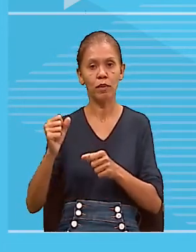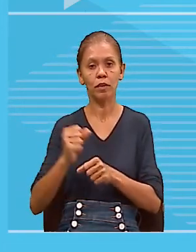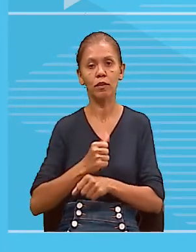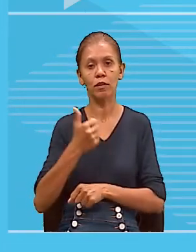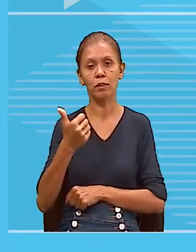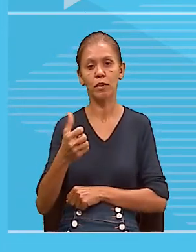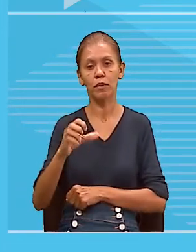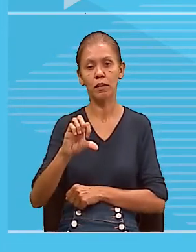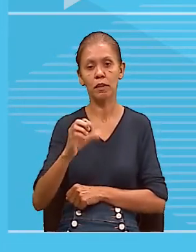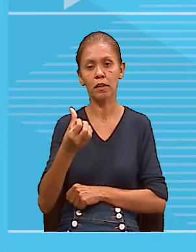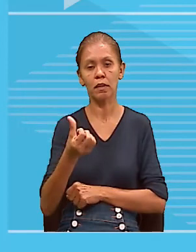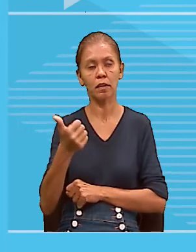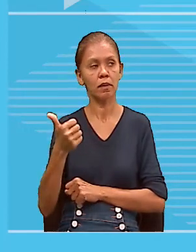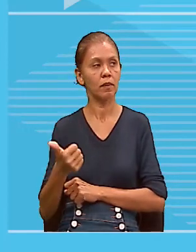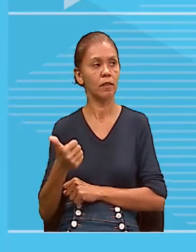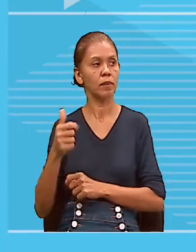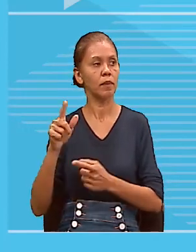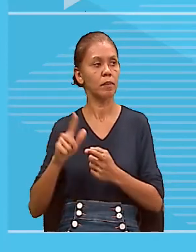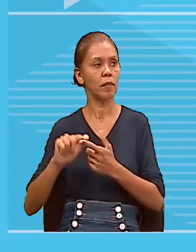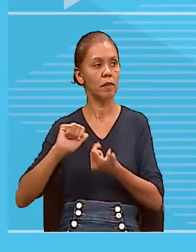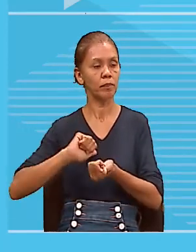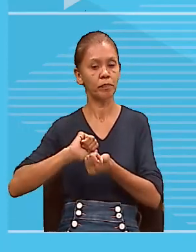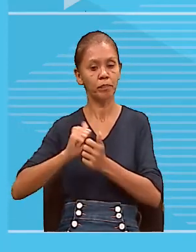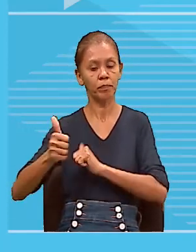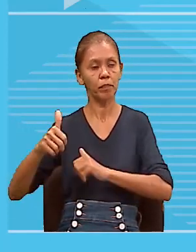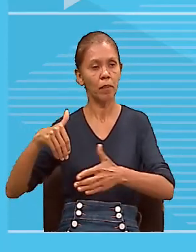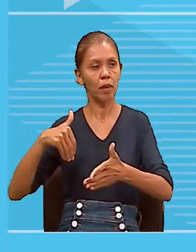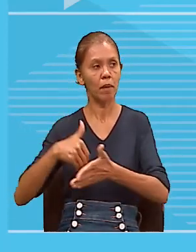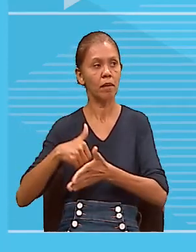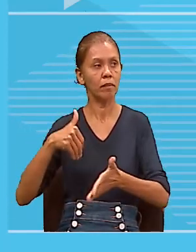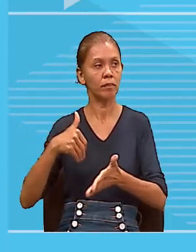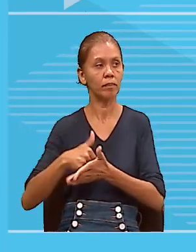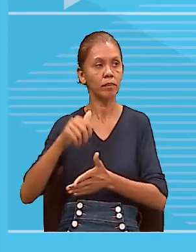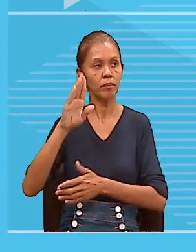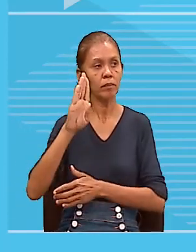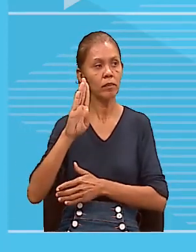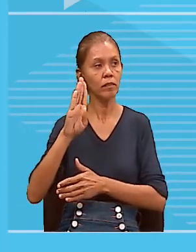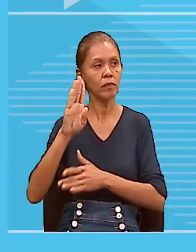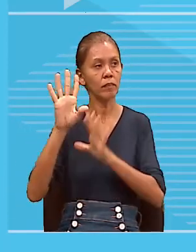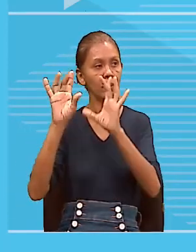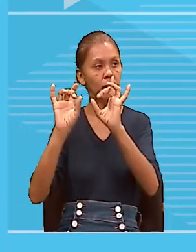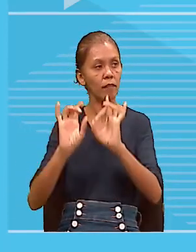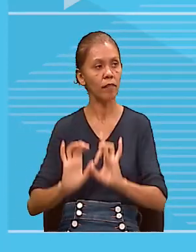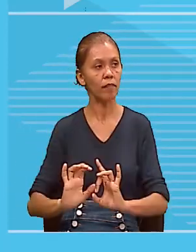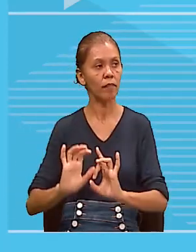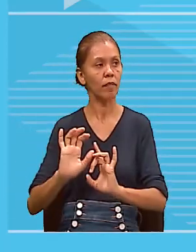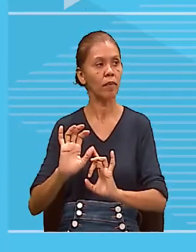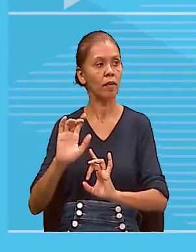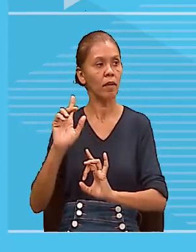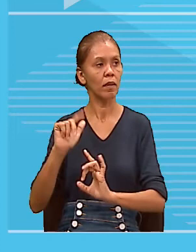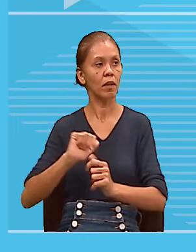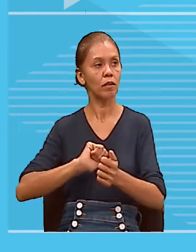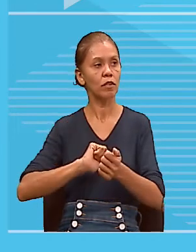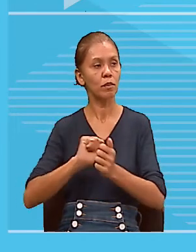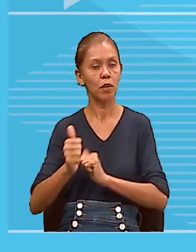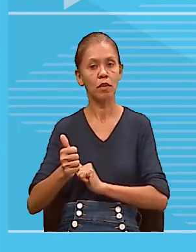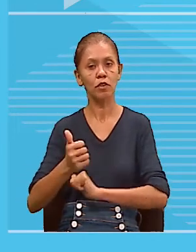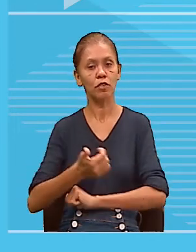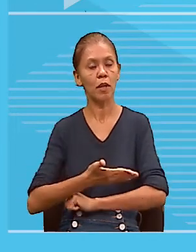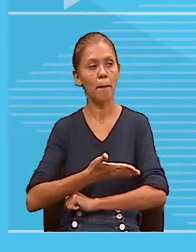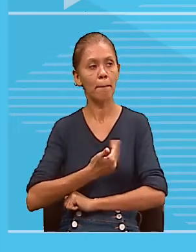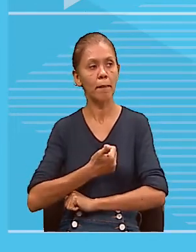disso o futebol se transformava especialmente no esporte na paixão nacional